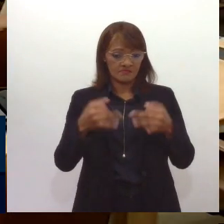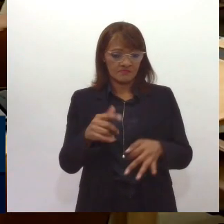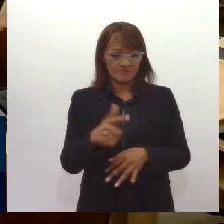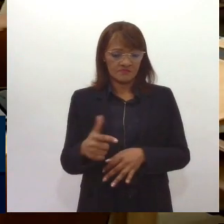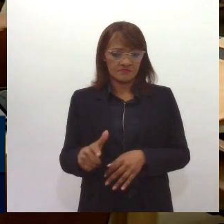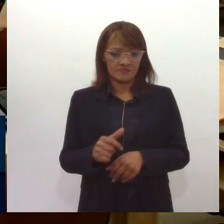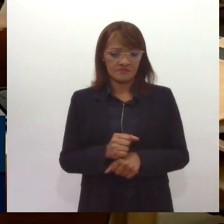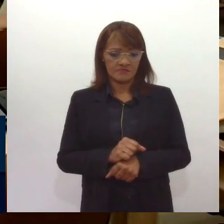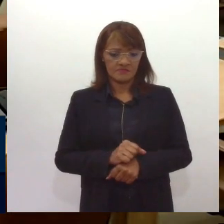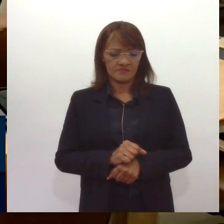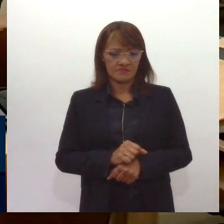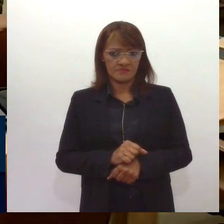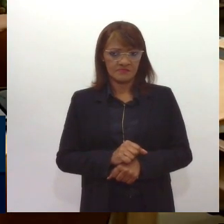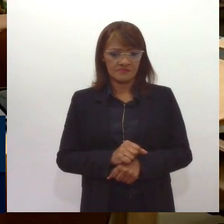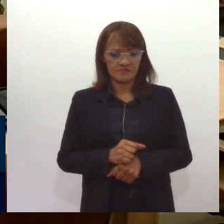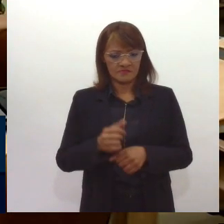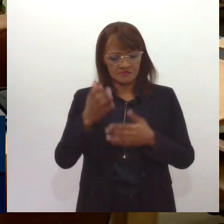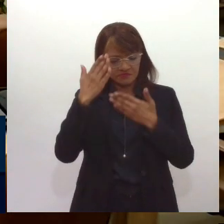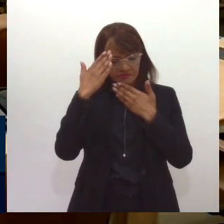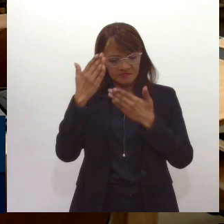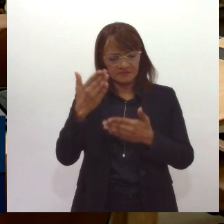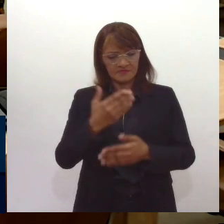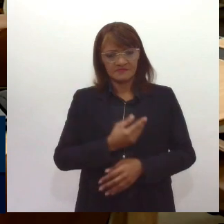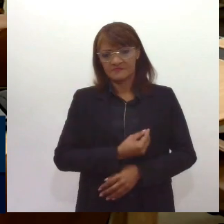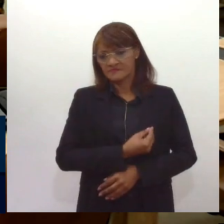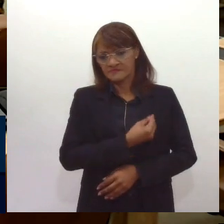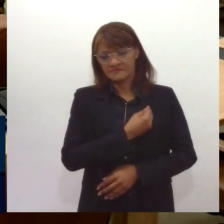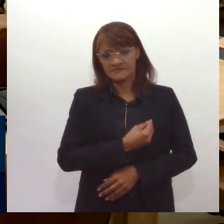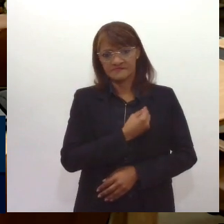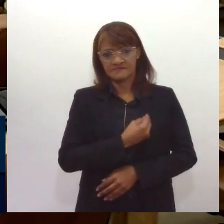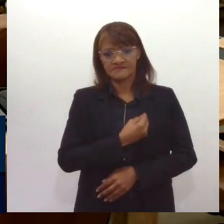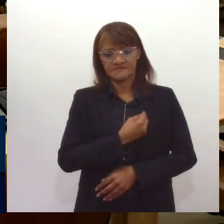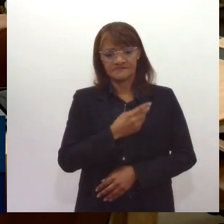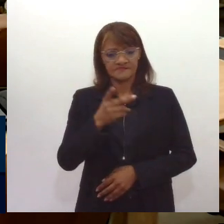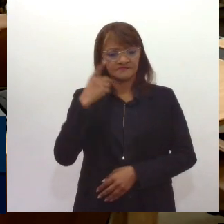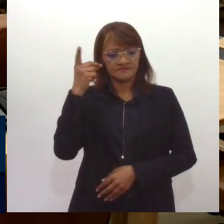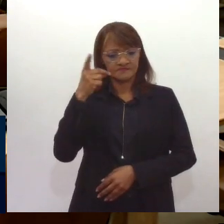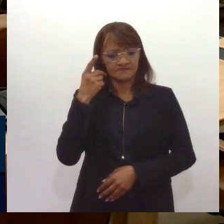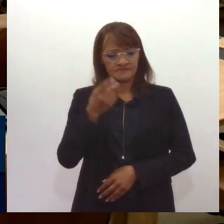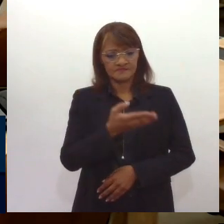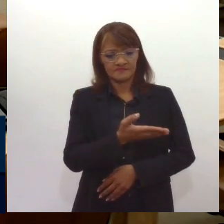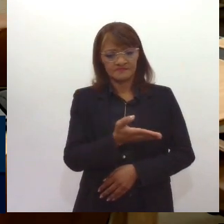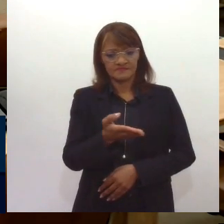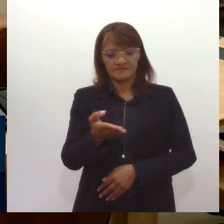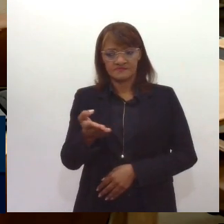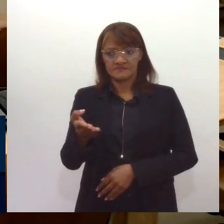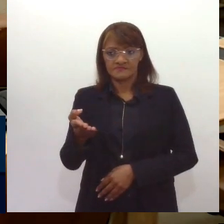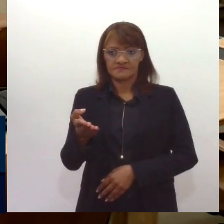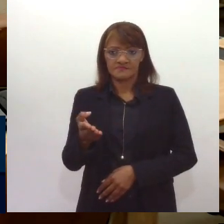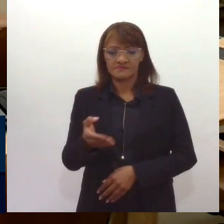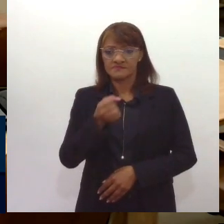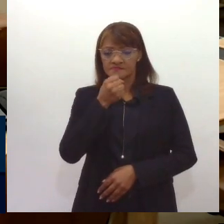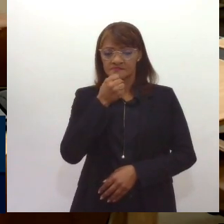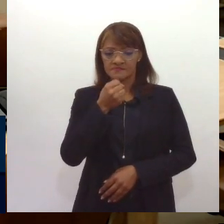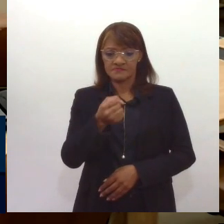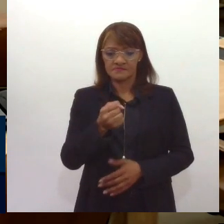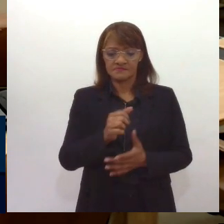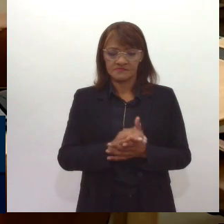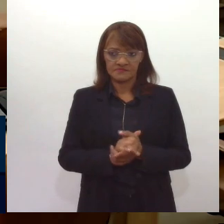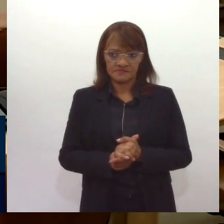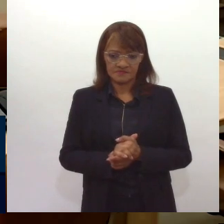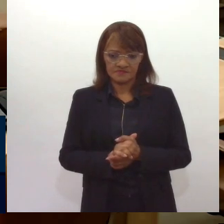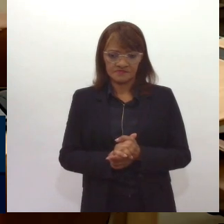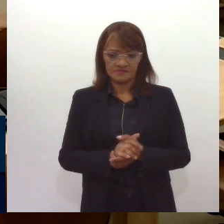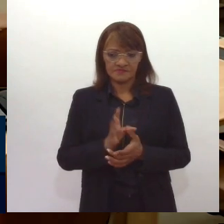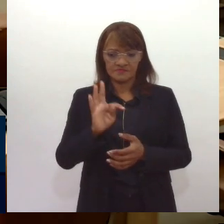agradeço a presença dos senhores deputados, senhores deputadas, do pessoal da imprensa, das pessoas presentes na galeria, ao tempo